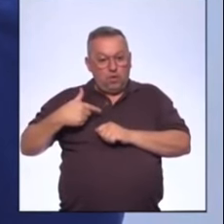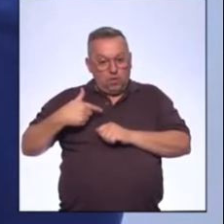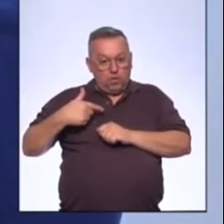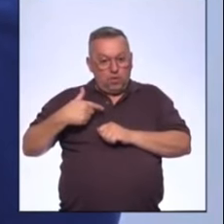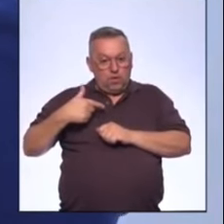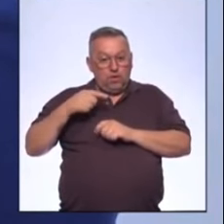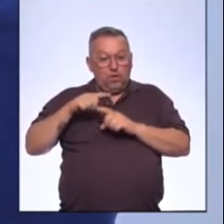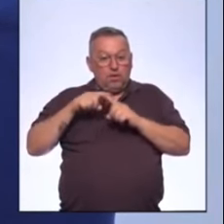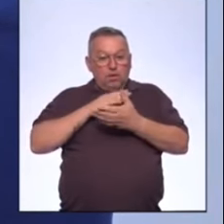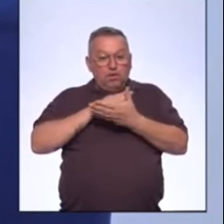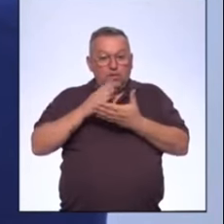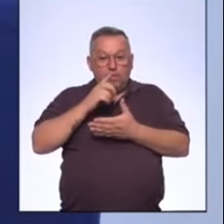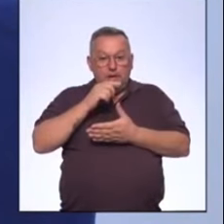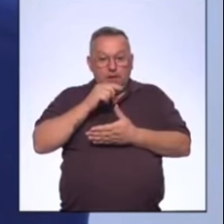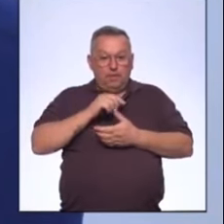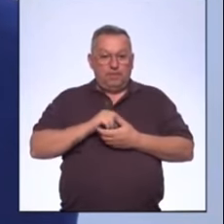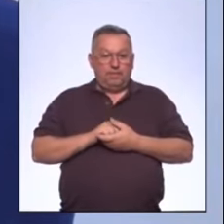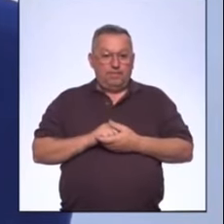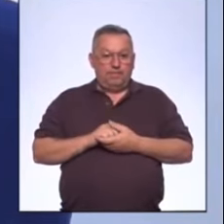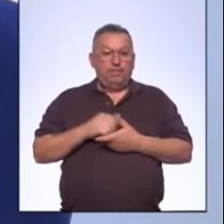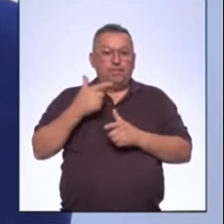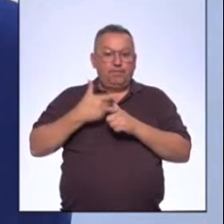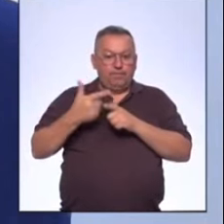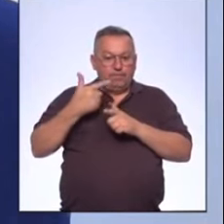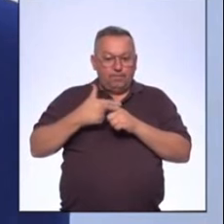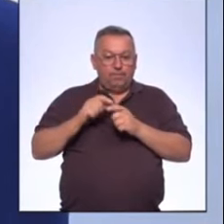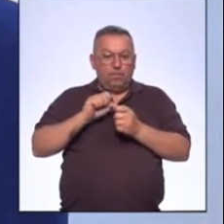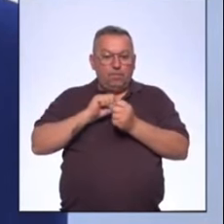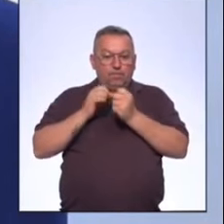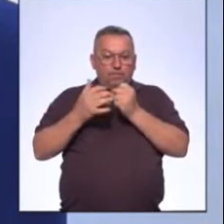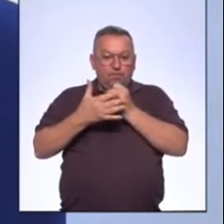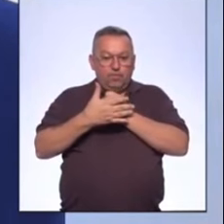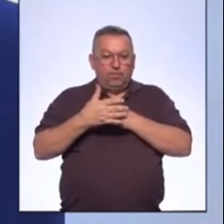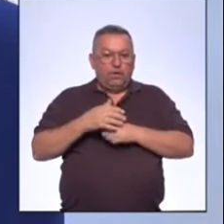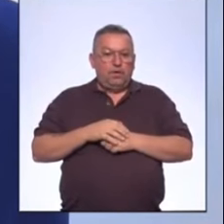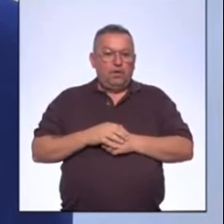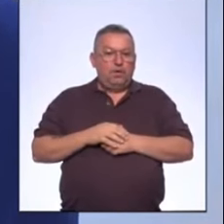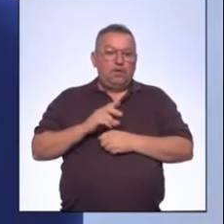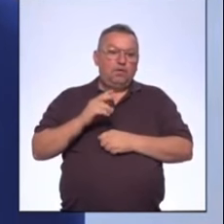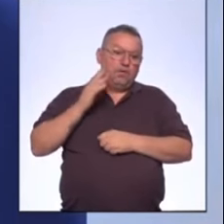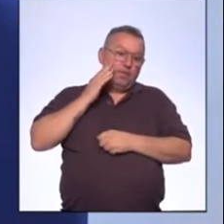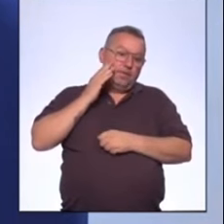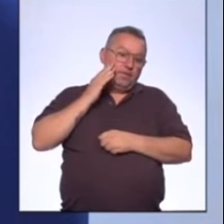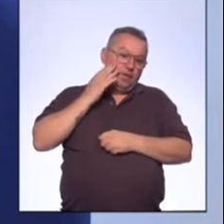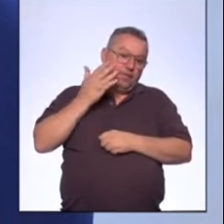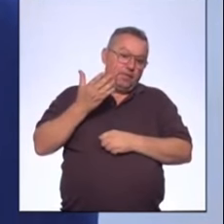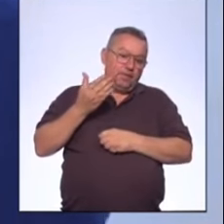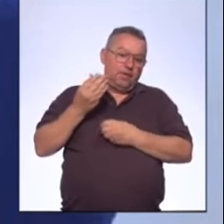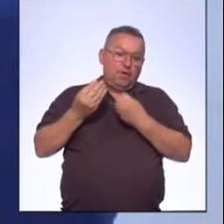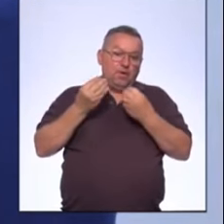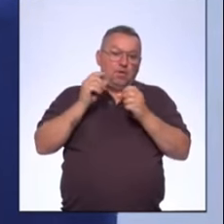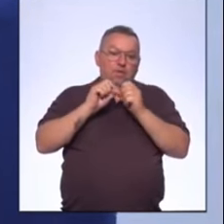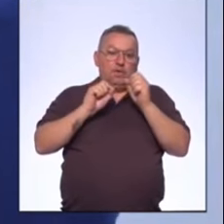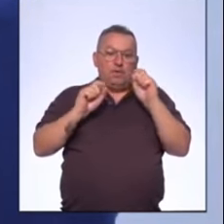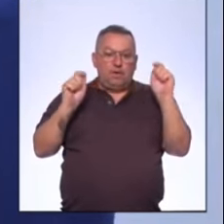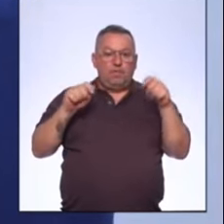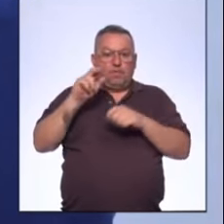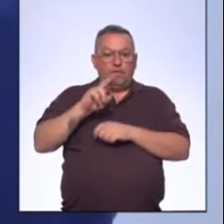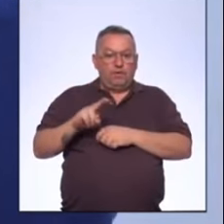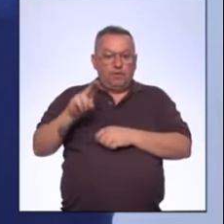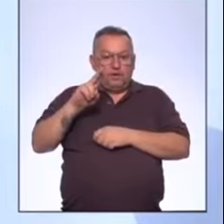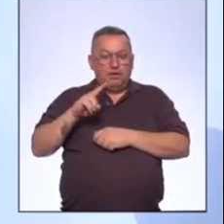enchendo de líquido. Tá? Esse é o problema do Covid aí nos casos mais graves. Só para você ter ideia como você já pode utilizar